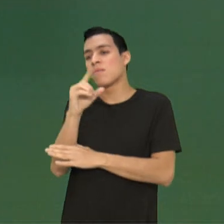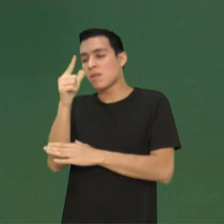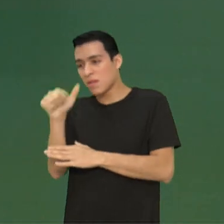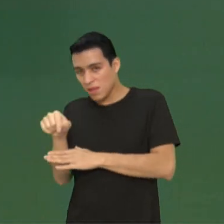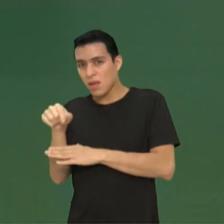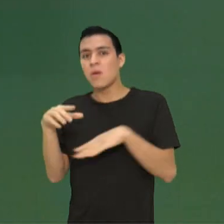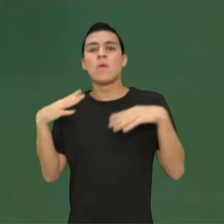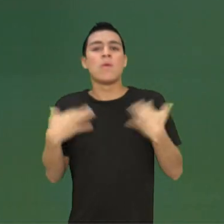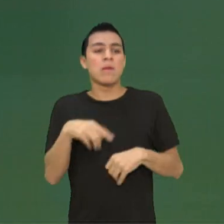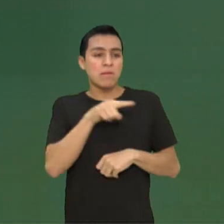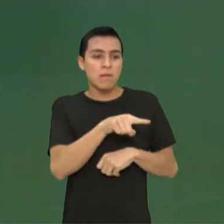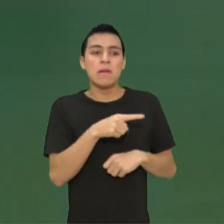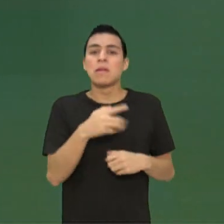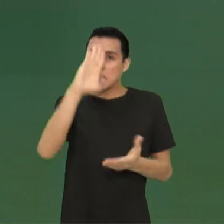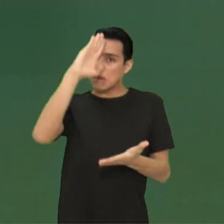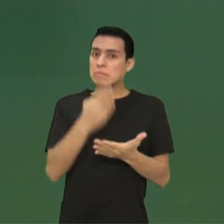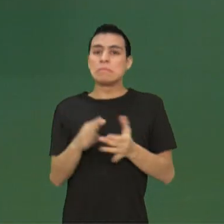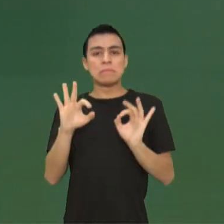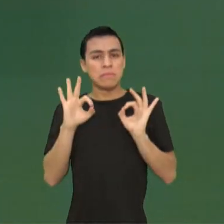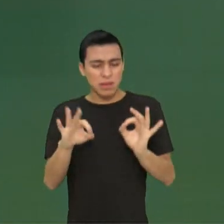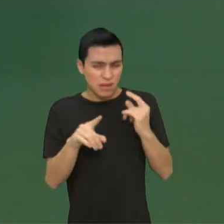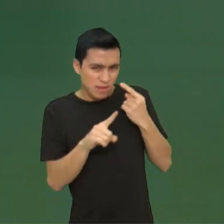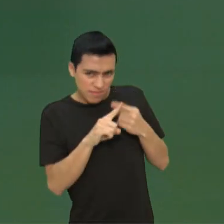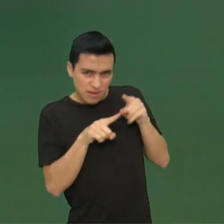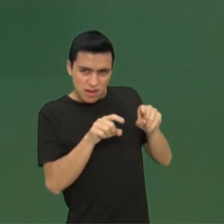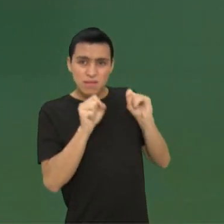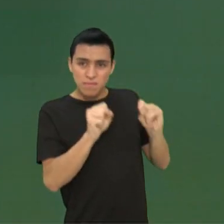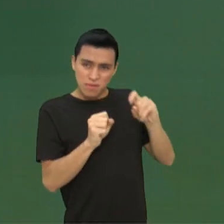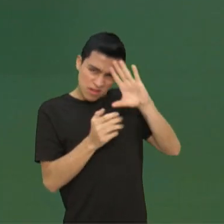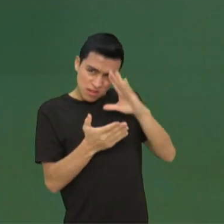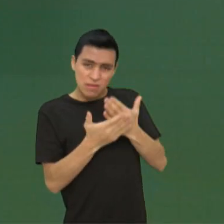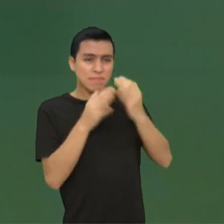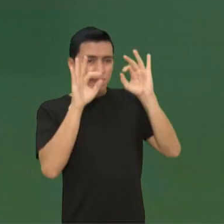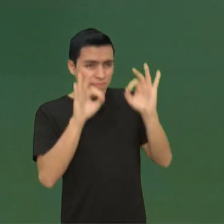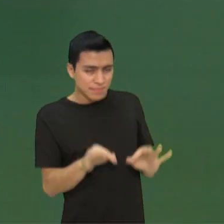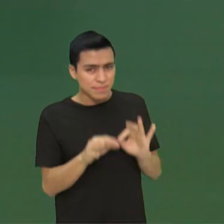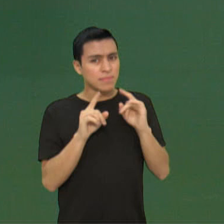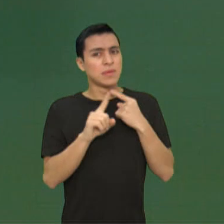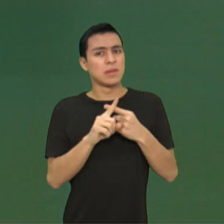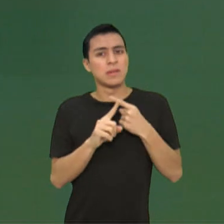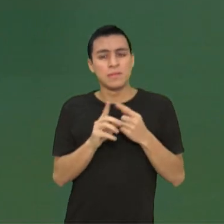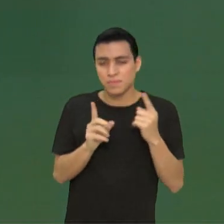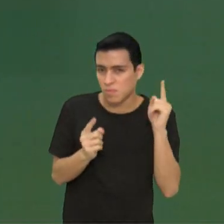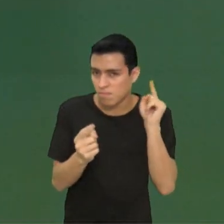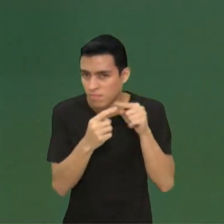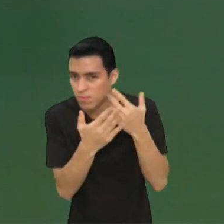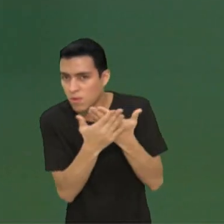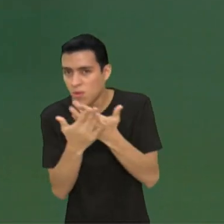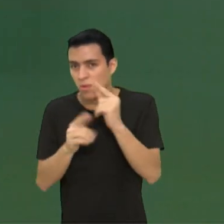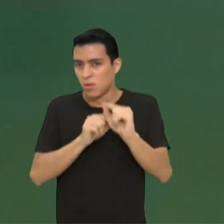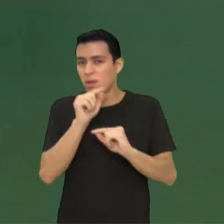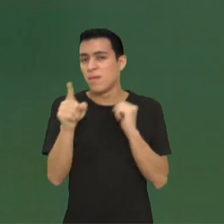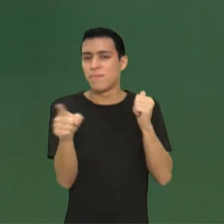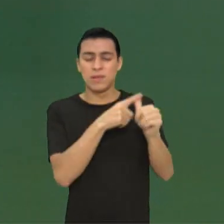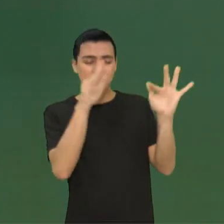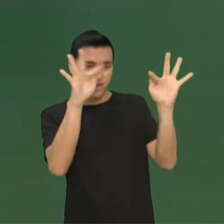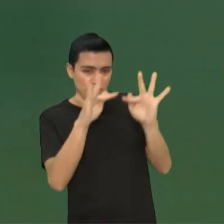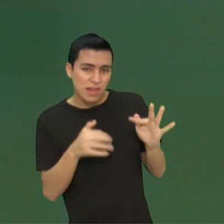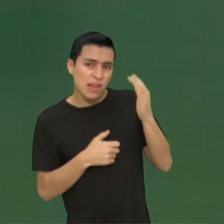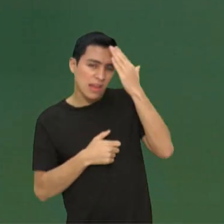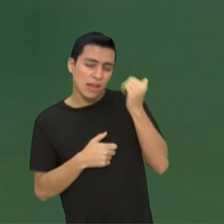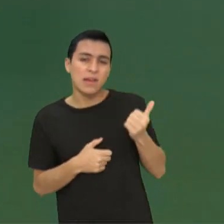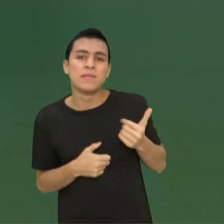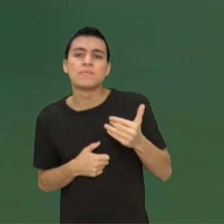Então ele está sendo muito otimista. E eu vou falar por que ele pode ser otimista assim. Vamos lá. Objetivos da aula de hoje: ser feliz. Sabendo que